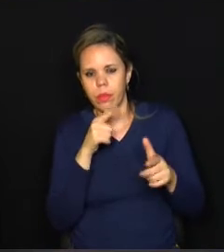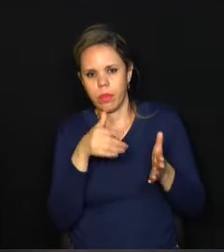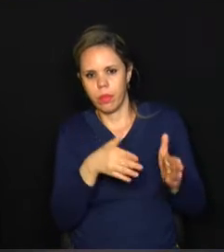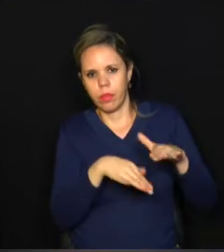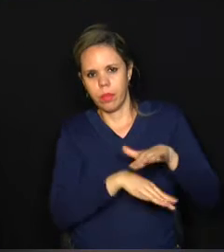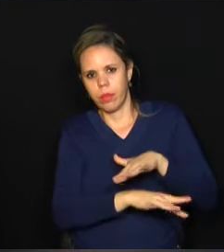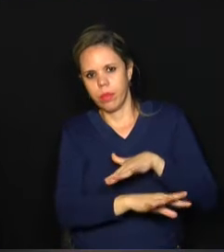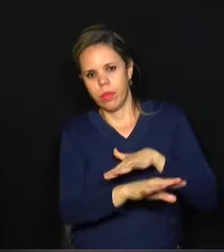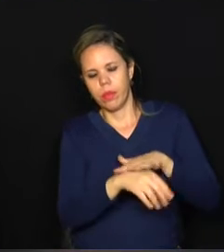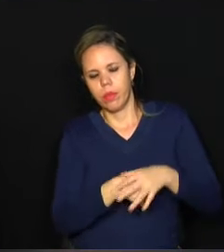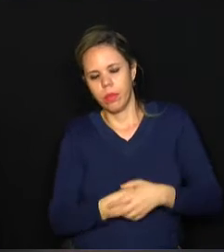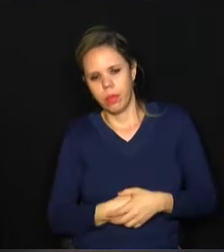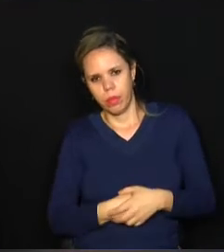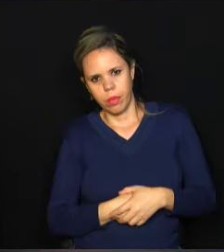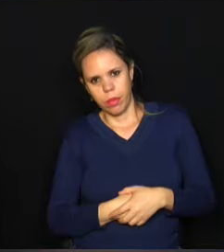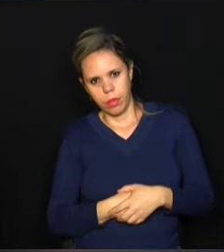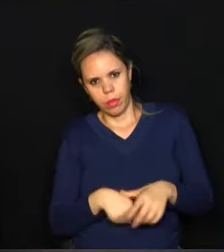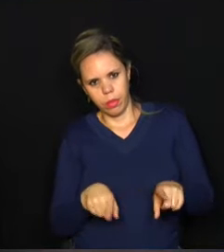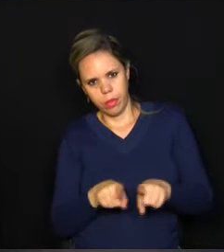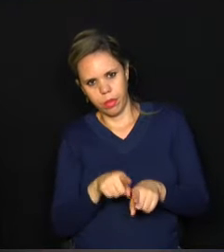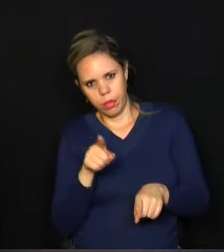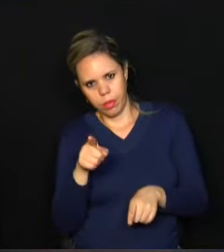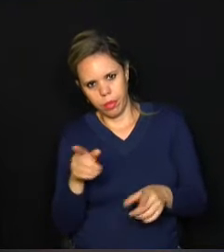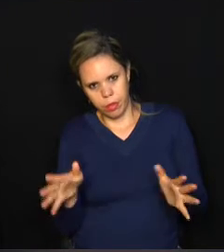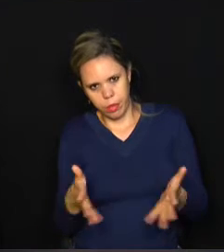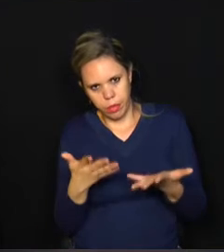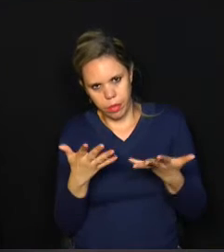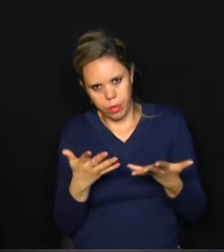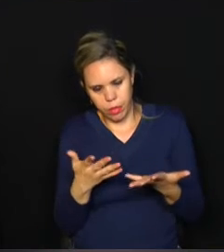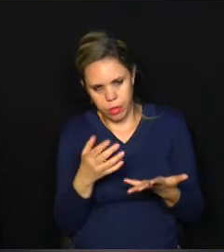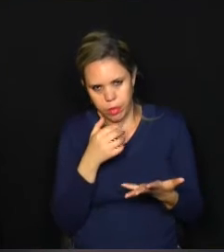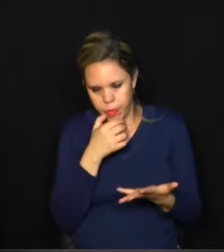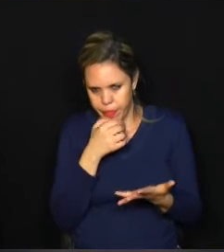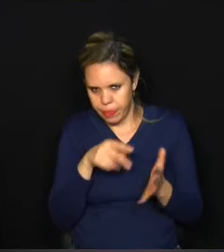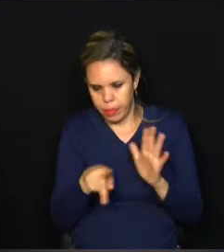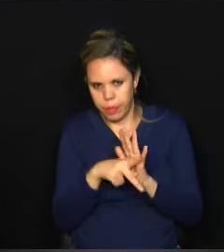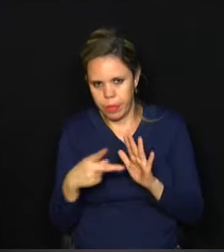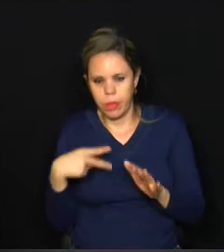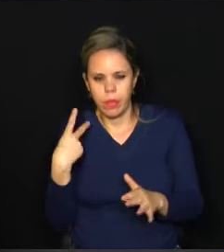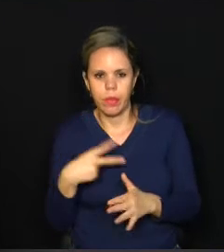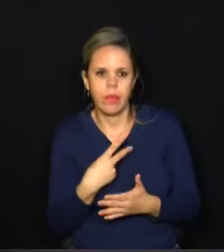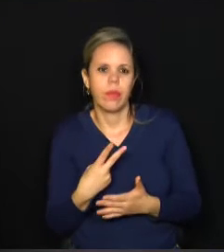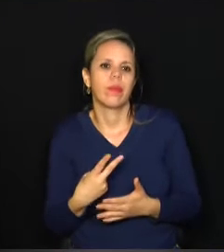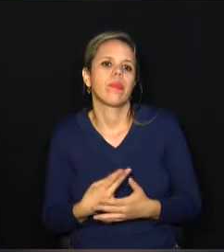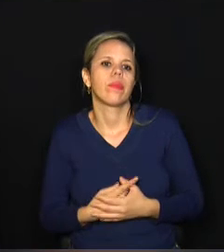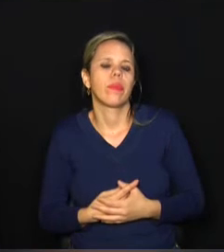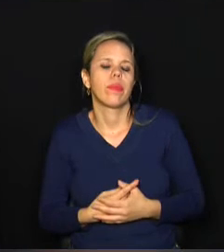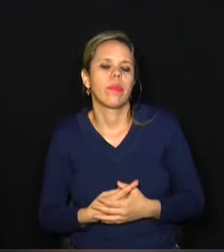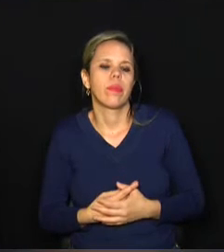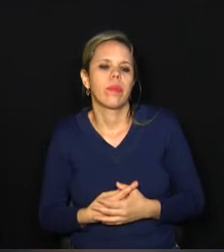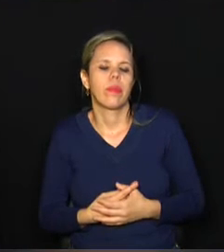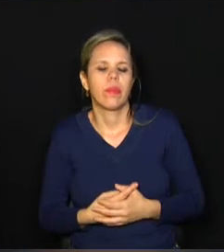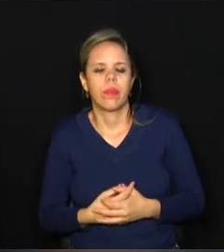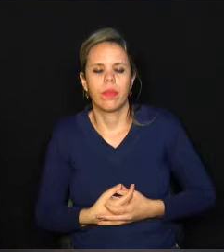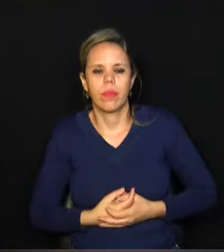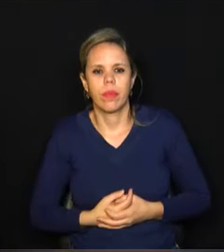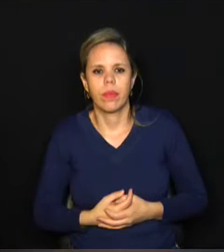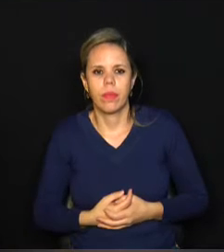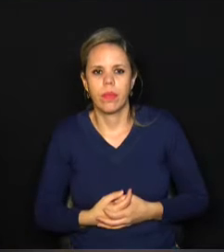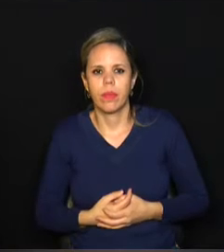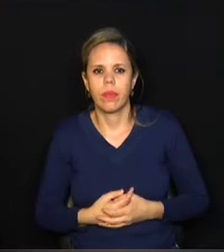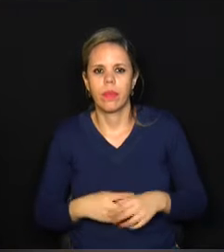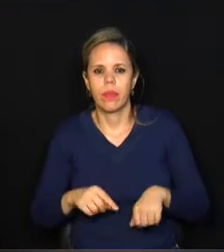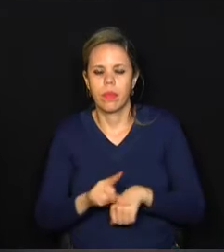nascentes, essa questão também de você incentivar por meio dos próprios vereadores, as casas de leis, essas